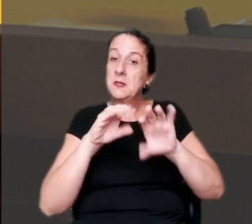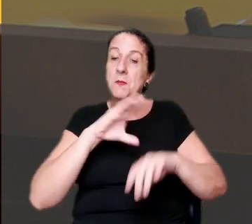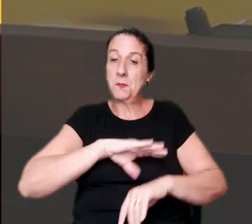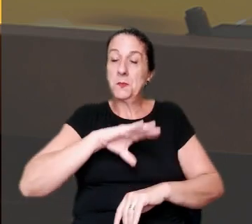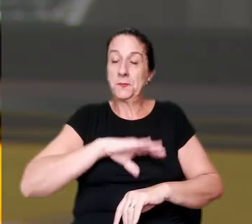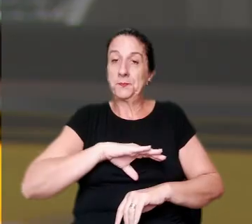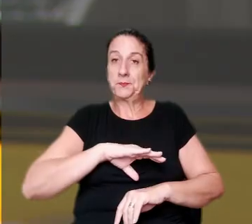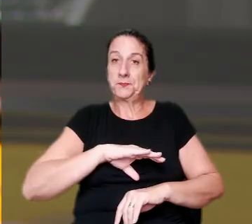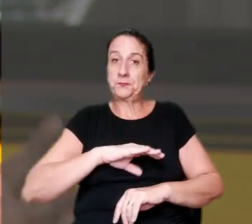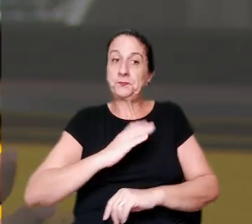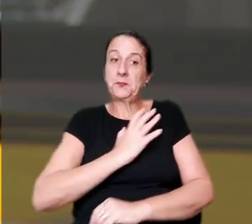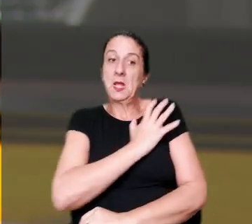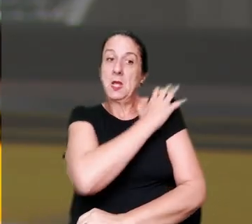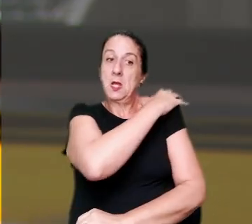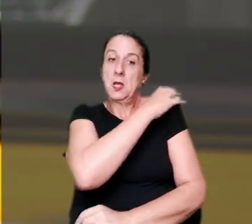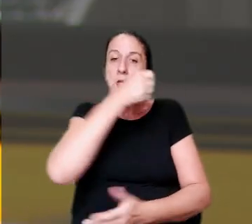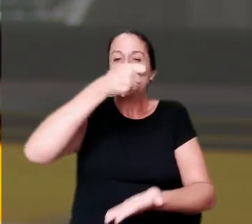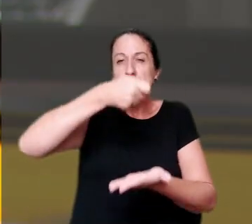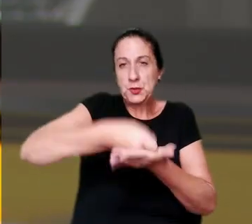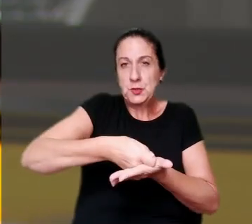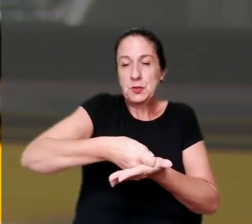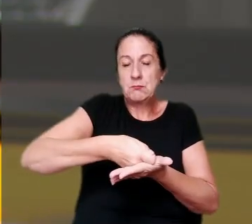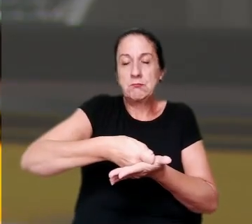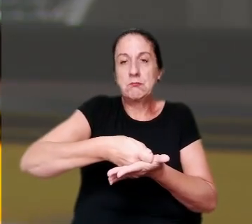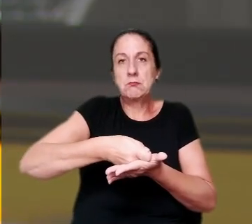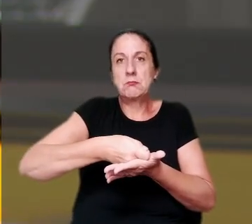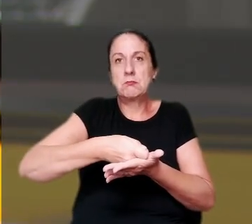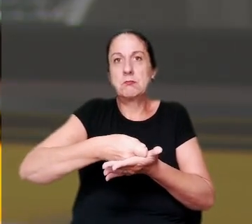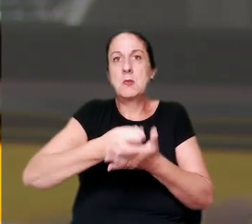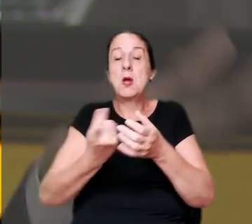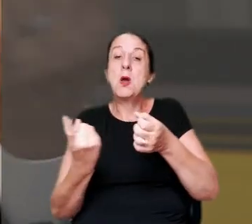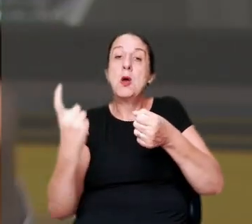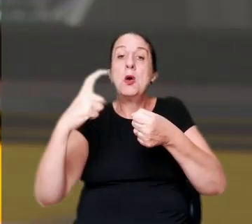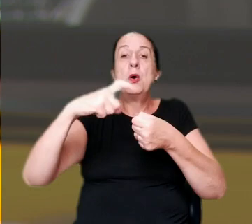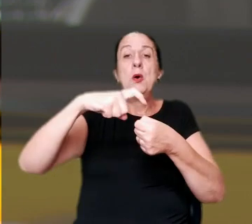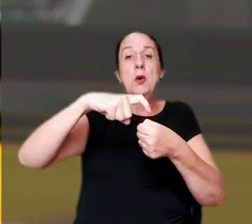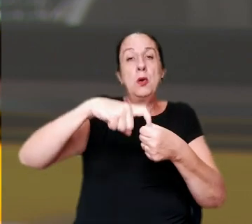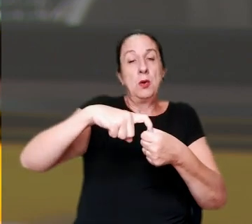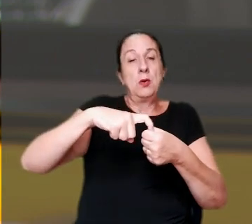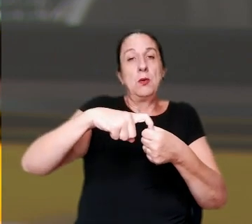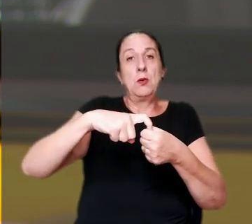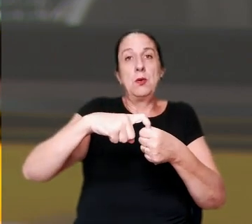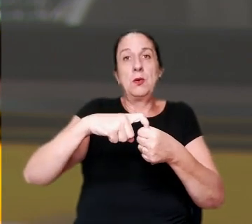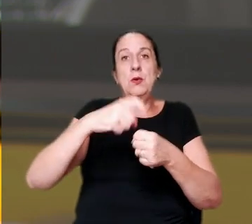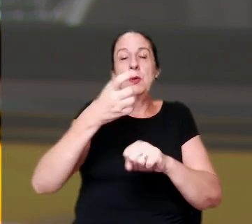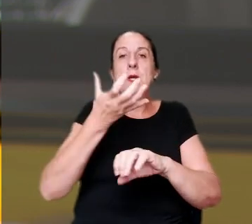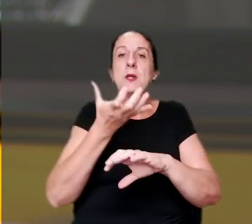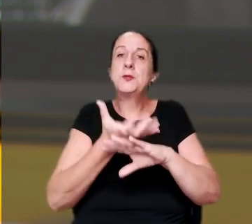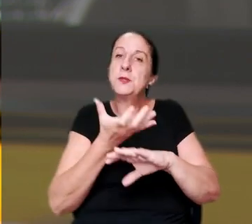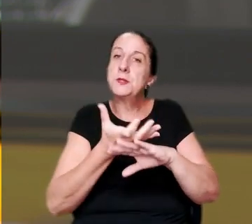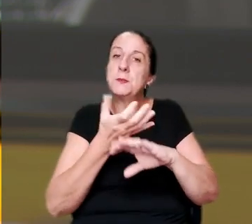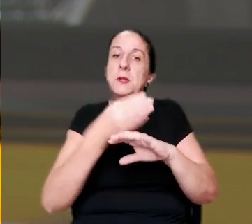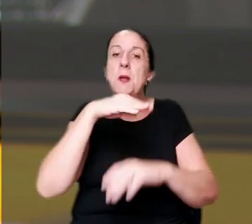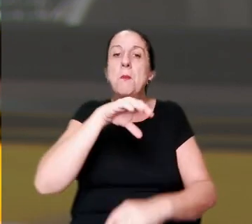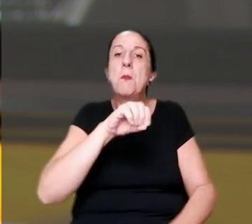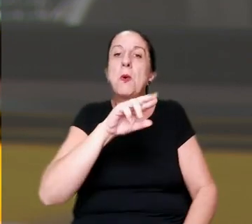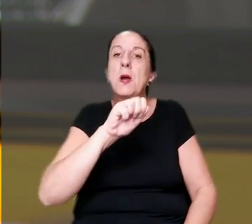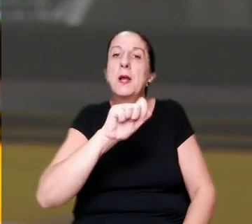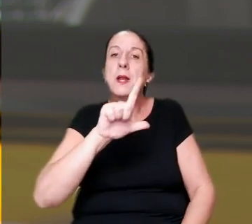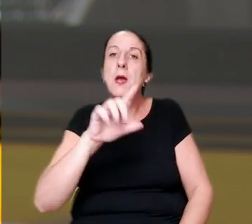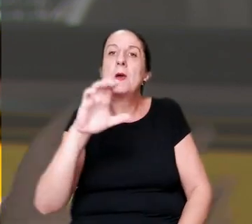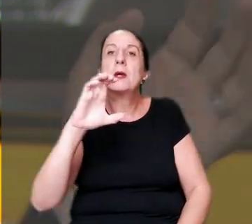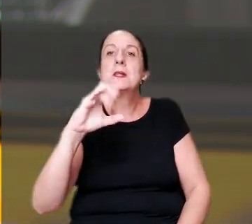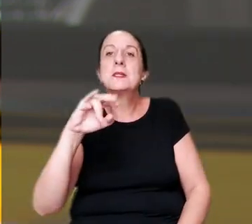mesmo. A ditadura inventou de retornar essa disciplina de educação moral e